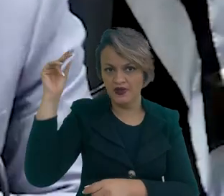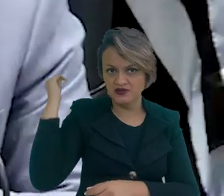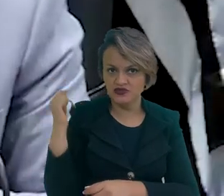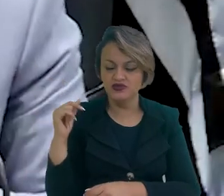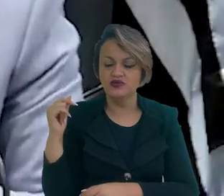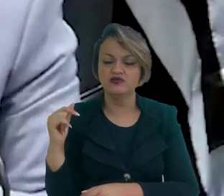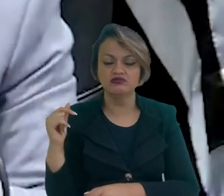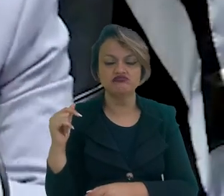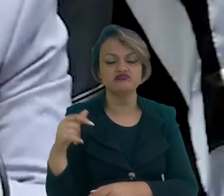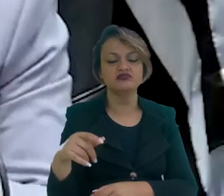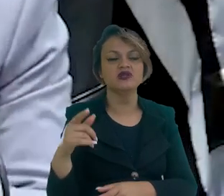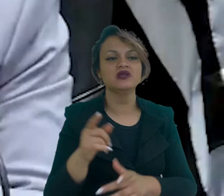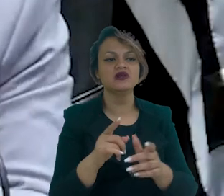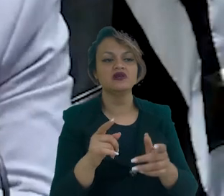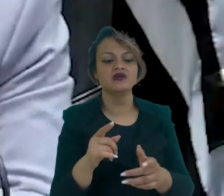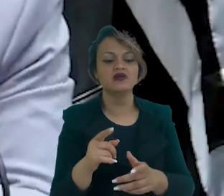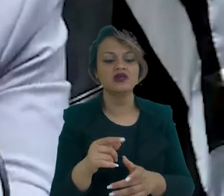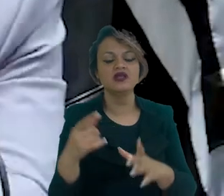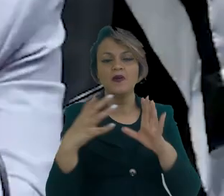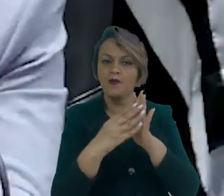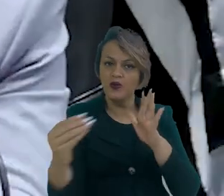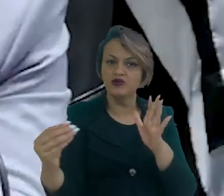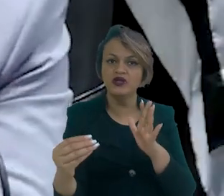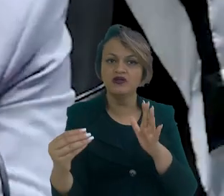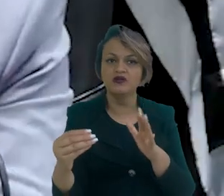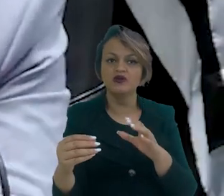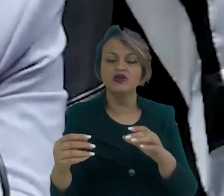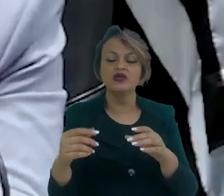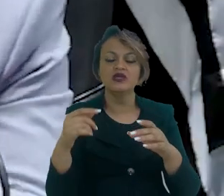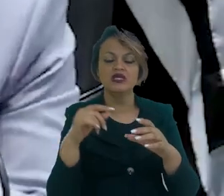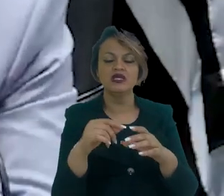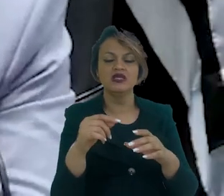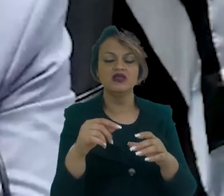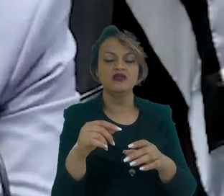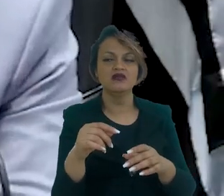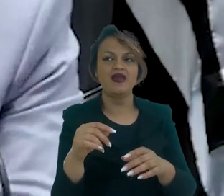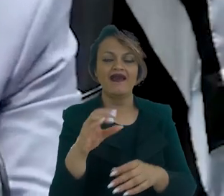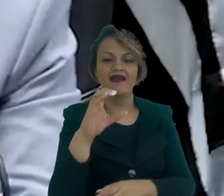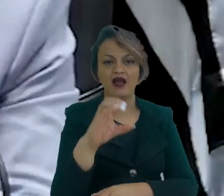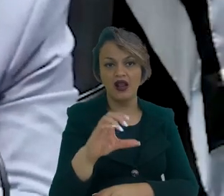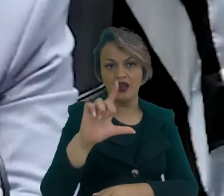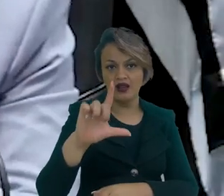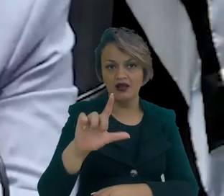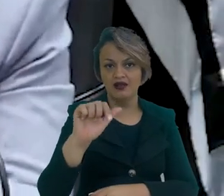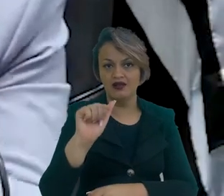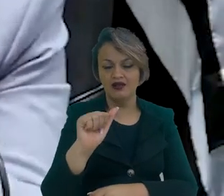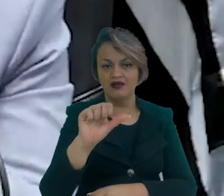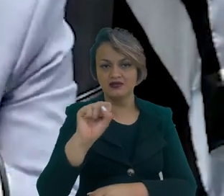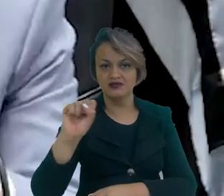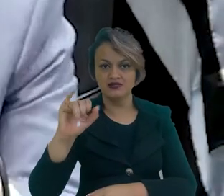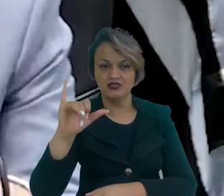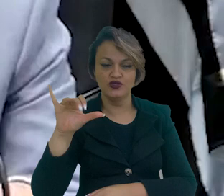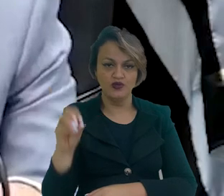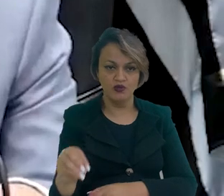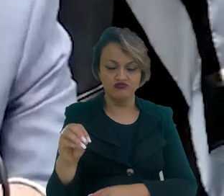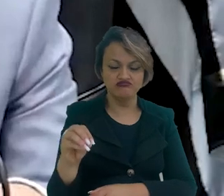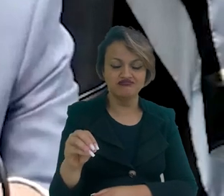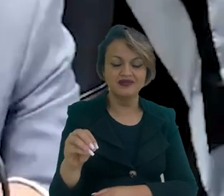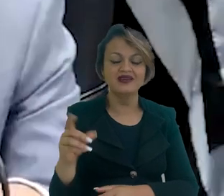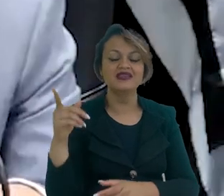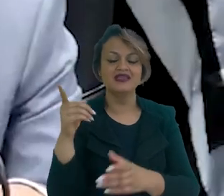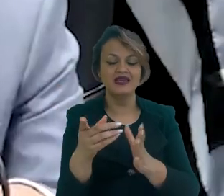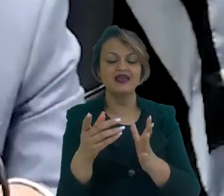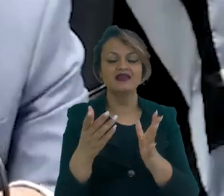primeiro que seria mais antigo e atribuído a um juris consulta o gaio é um modelo que se denomina de clássico pelo período